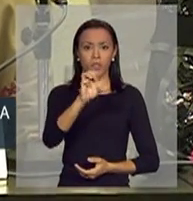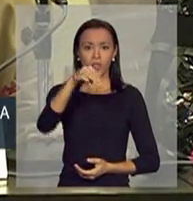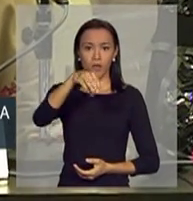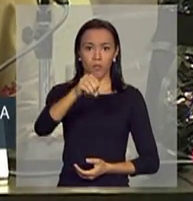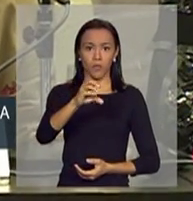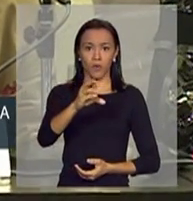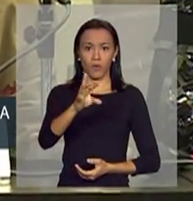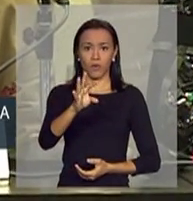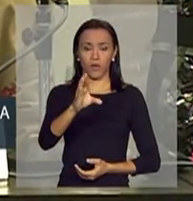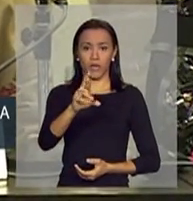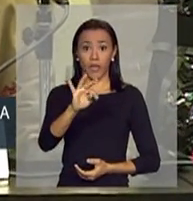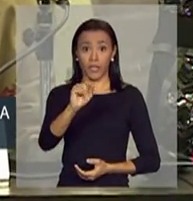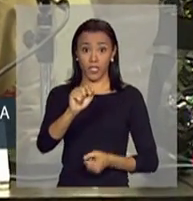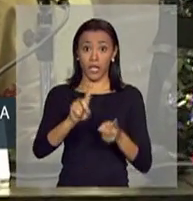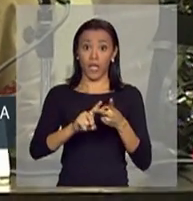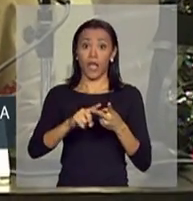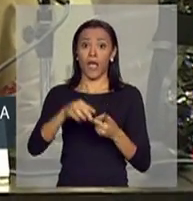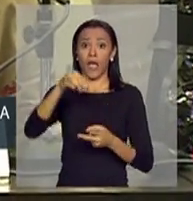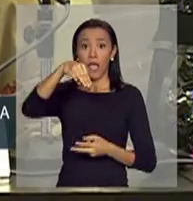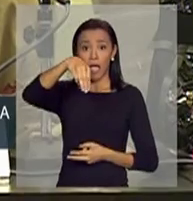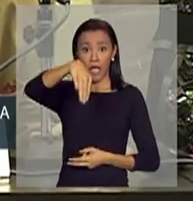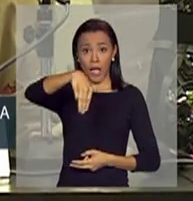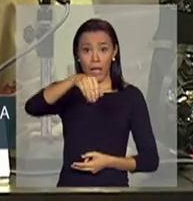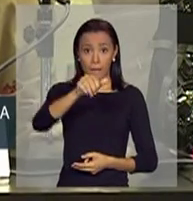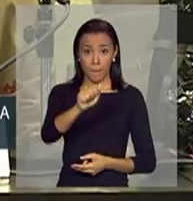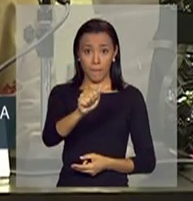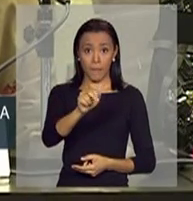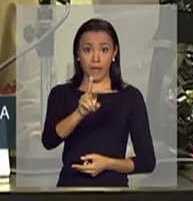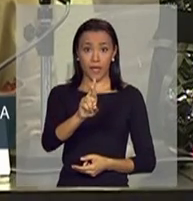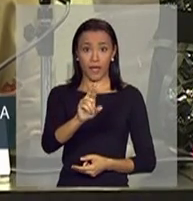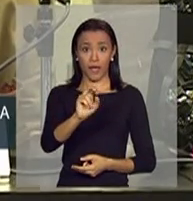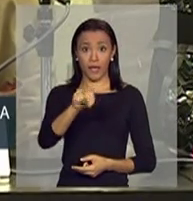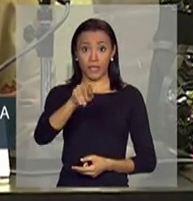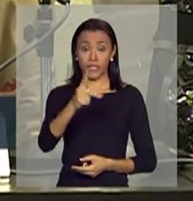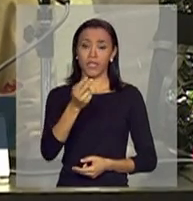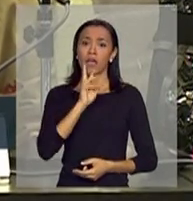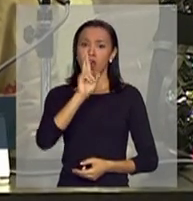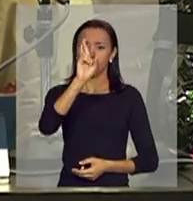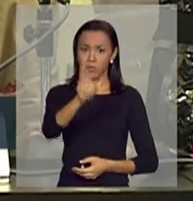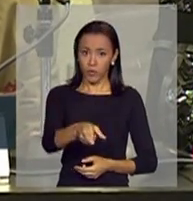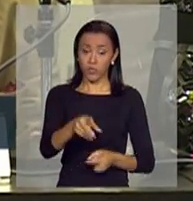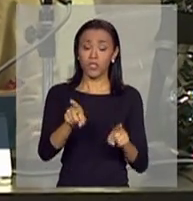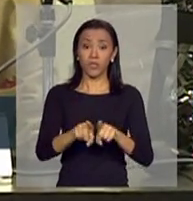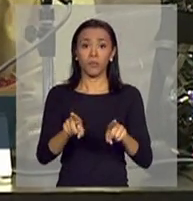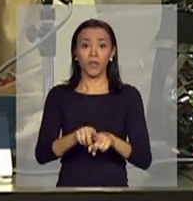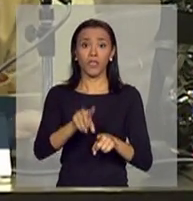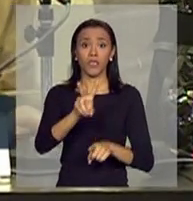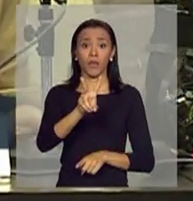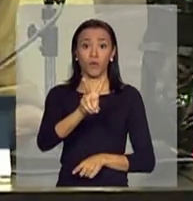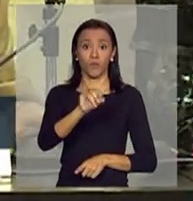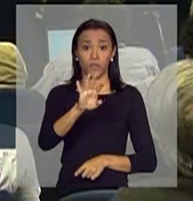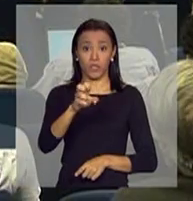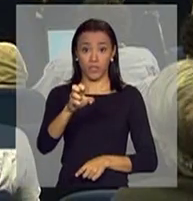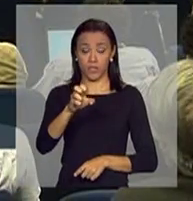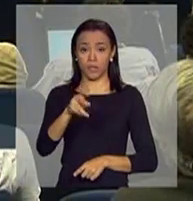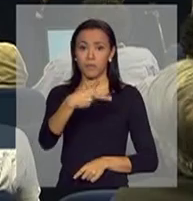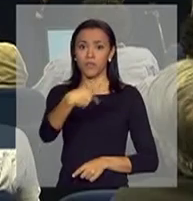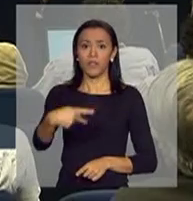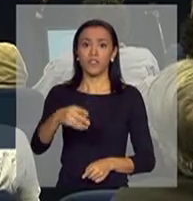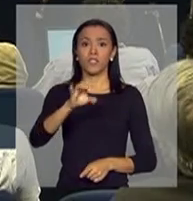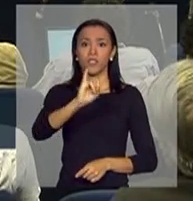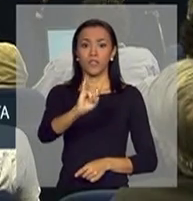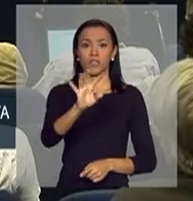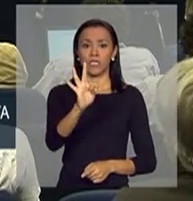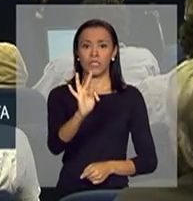Marinha dá essa resposta ao presidente Itamar Franco, vice-presidente legalmente eleito.